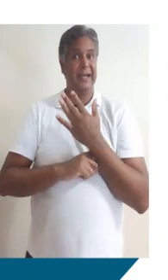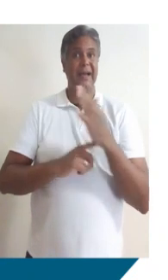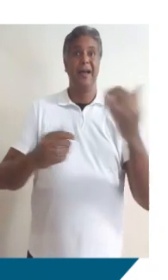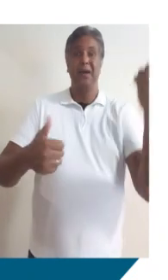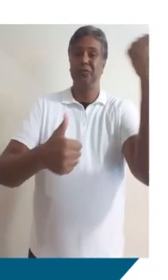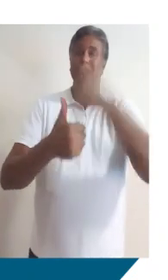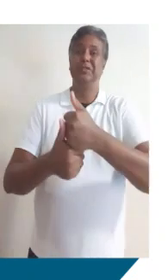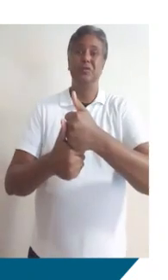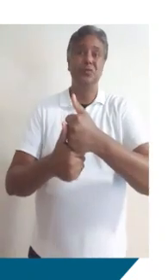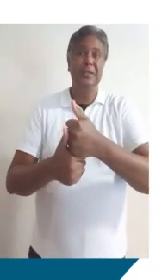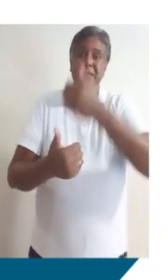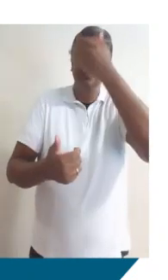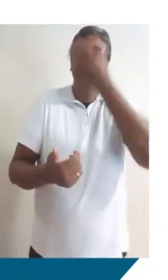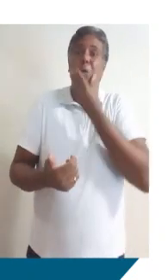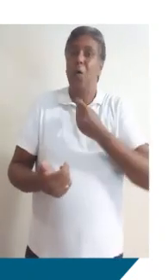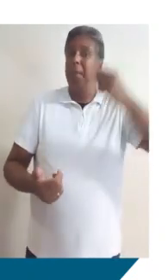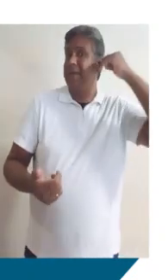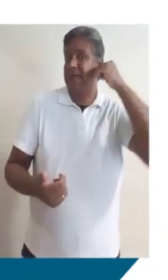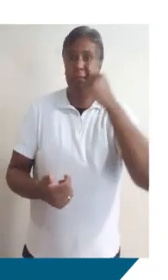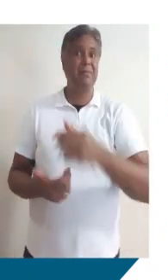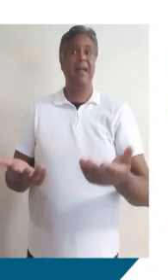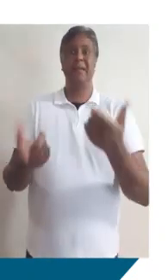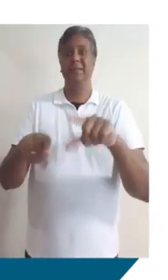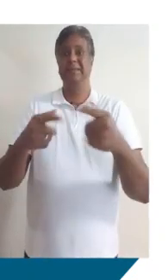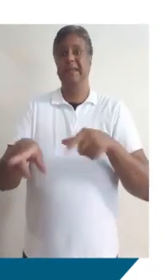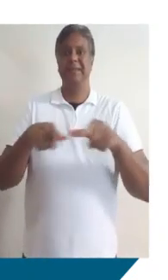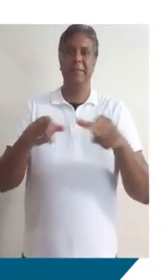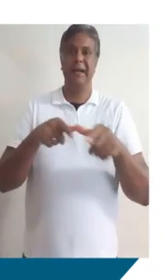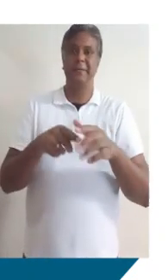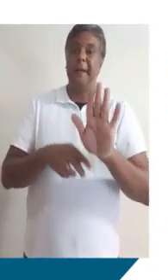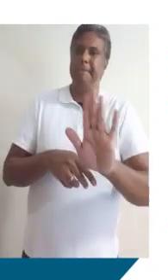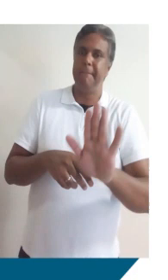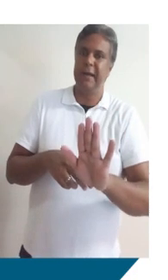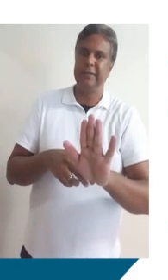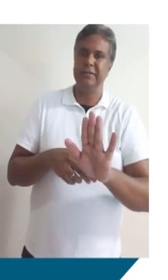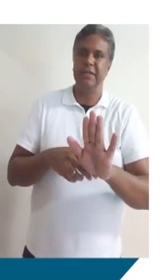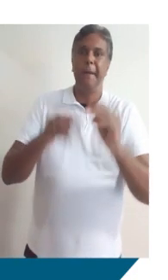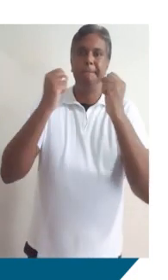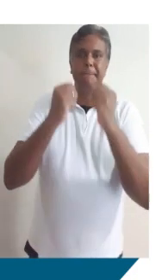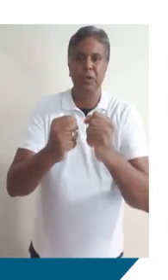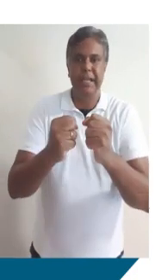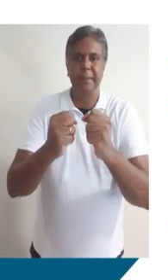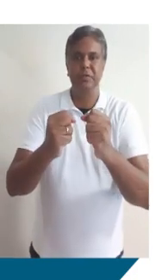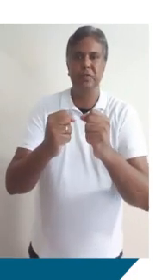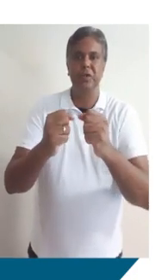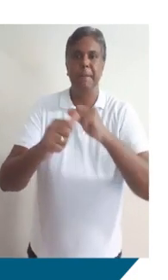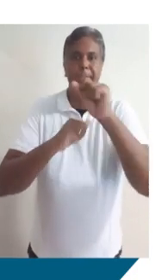desumanizando os seres humanos, desempregando eles. Mas é possível, então, inverter tópico frasal e